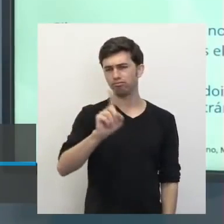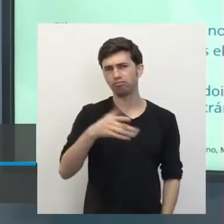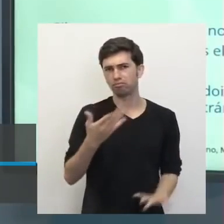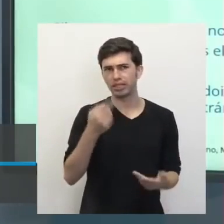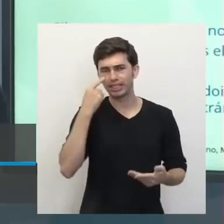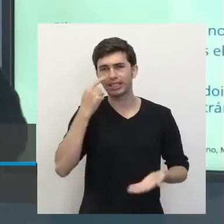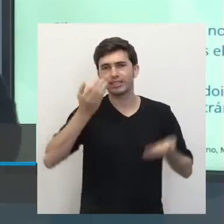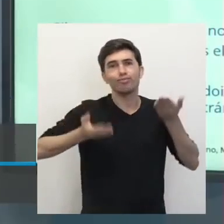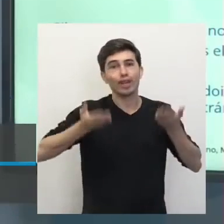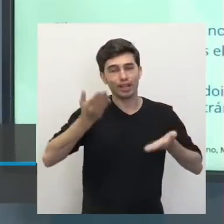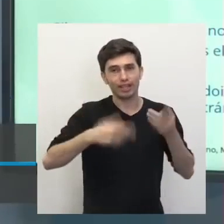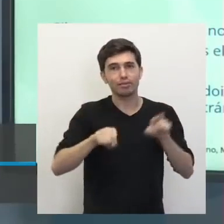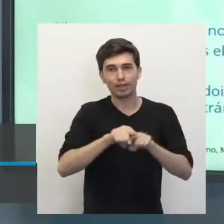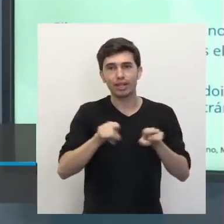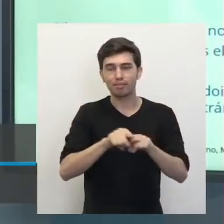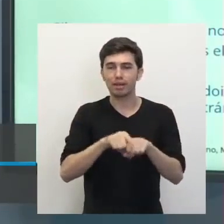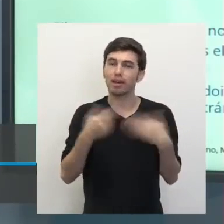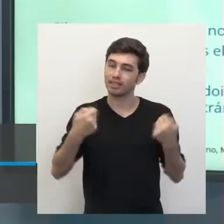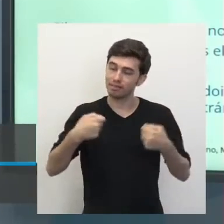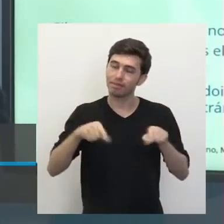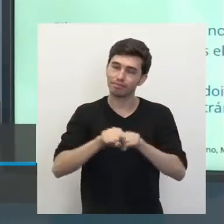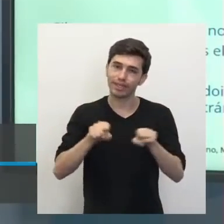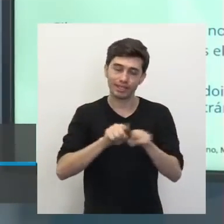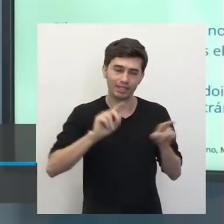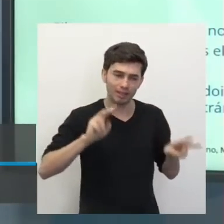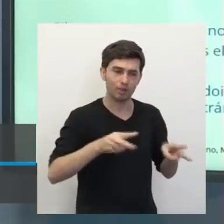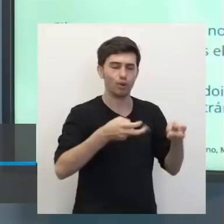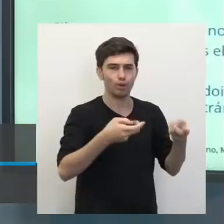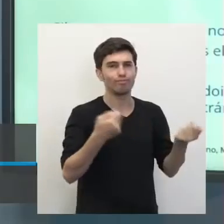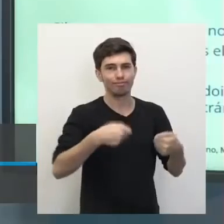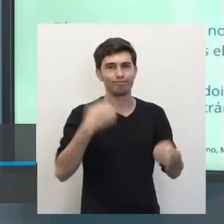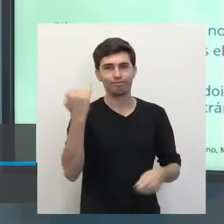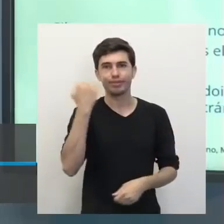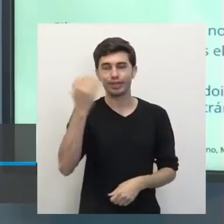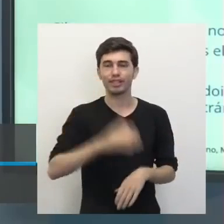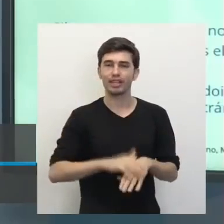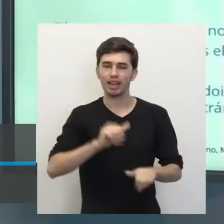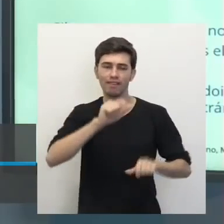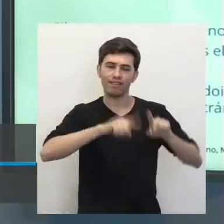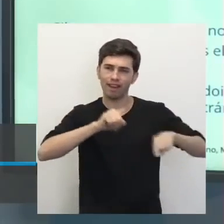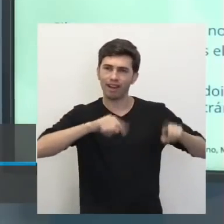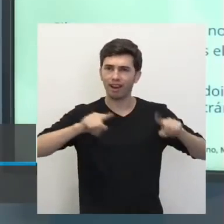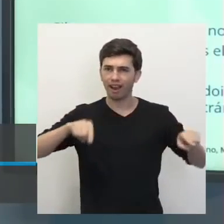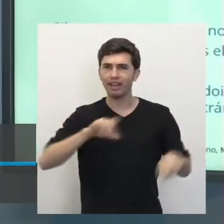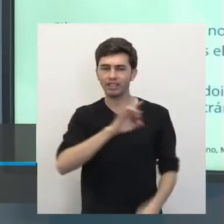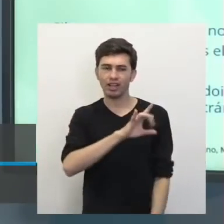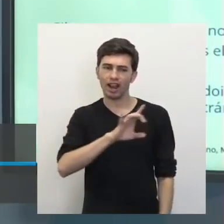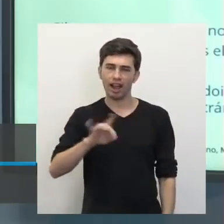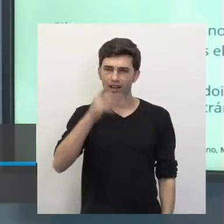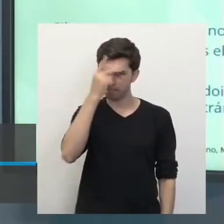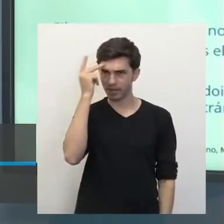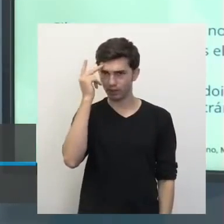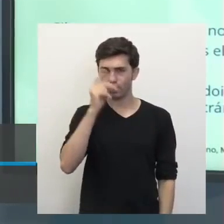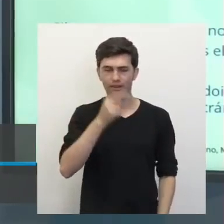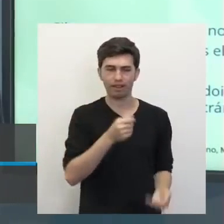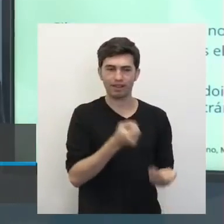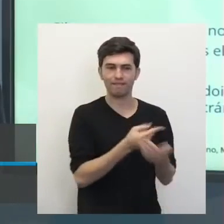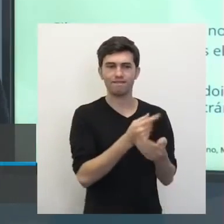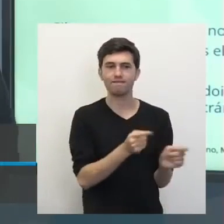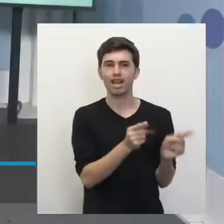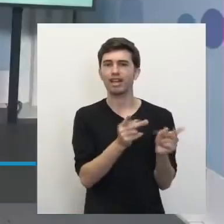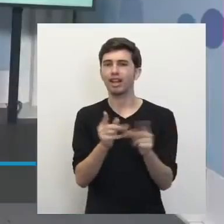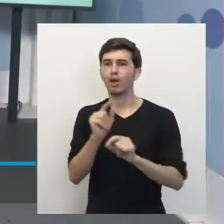olha, segundo membro à direita de quem olha, pronto. Esse é o processinho todo para equação. Extremamente importante, simples,